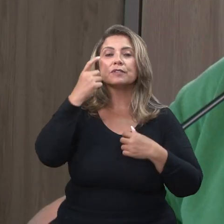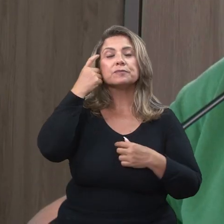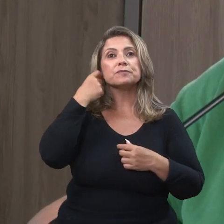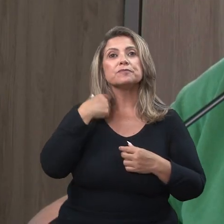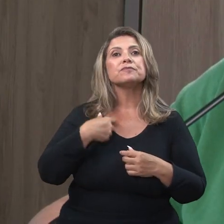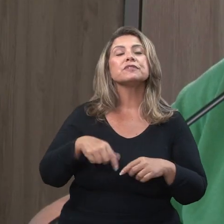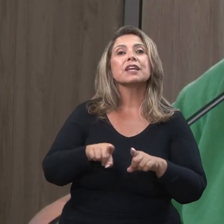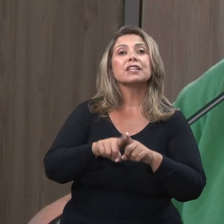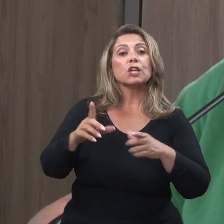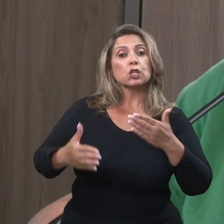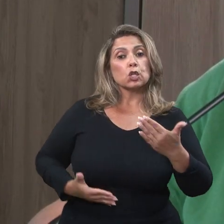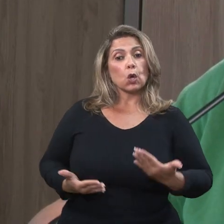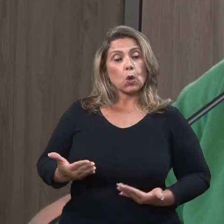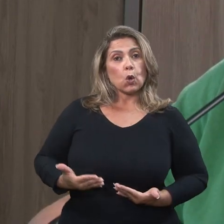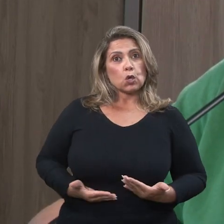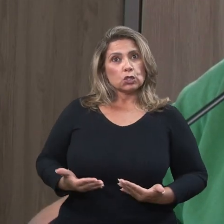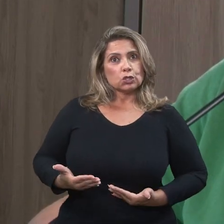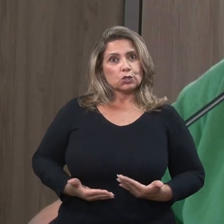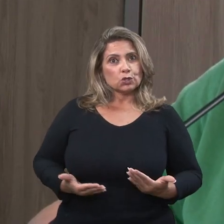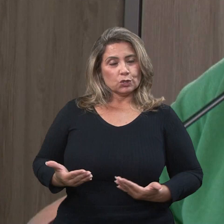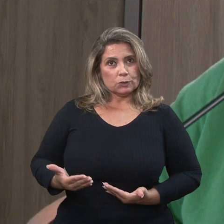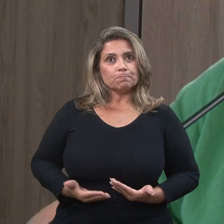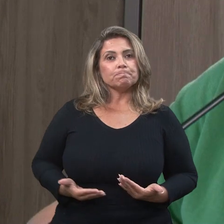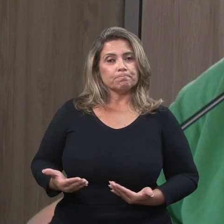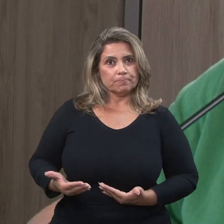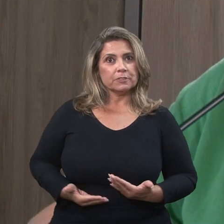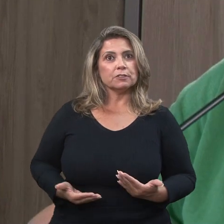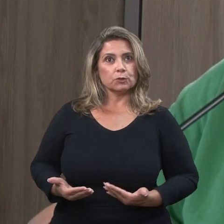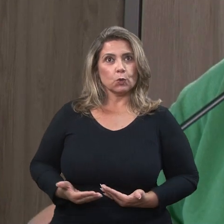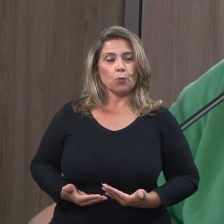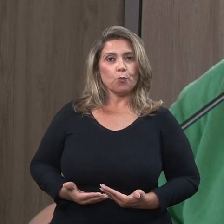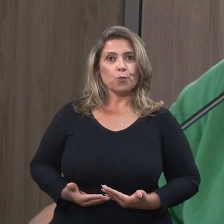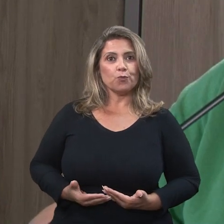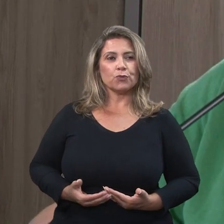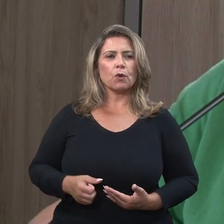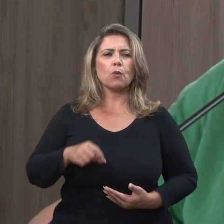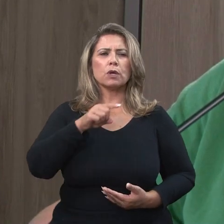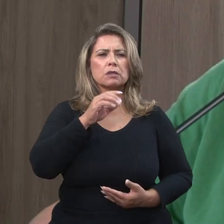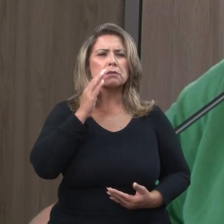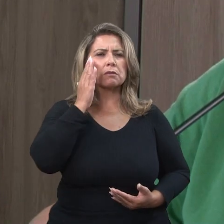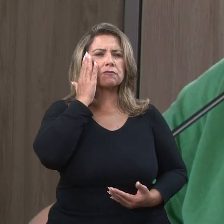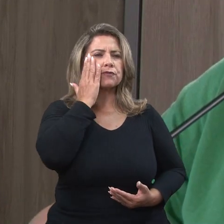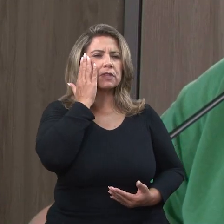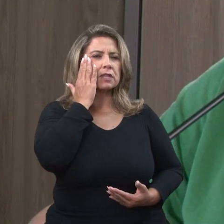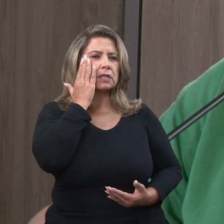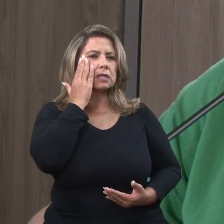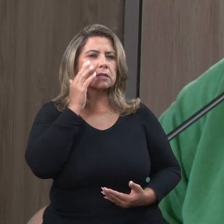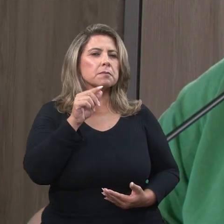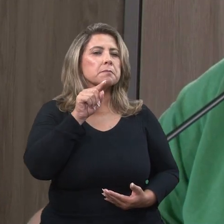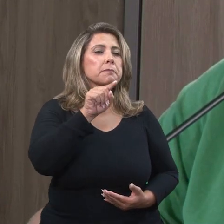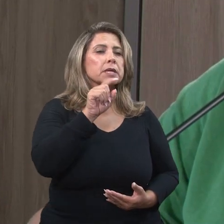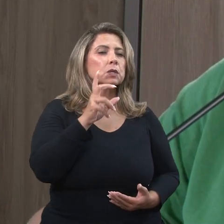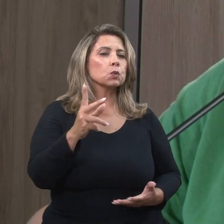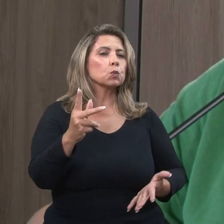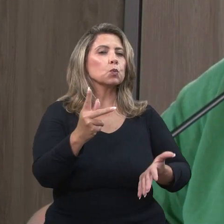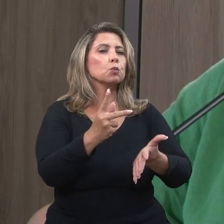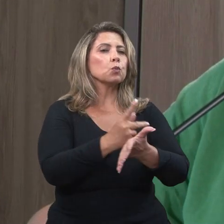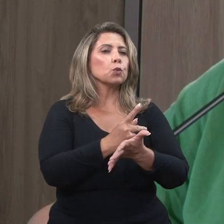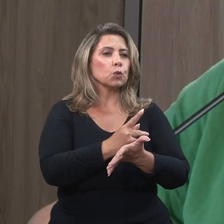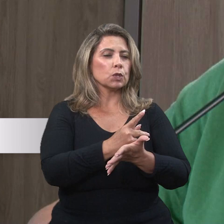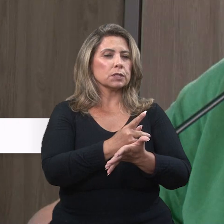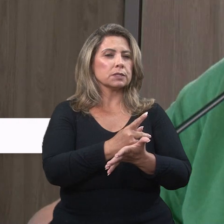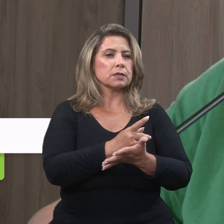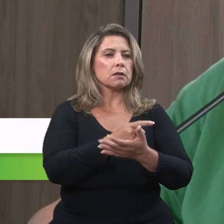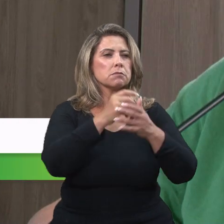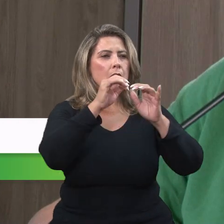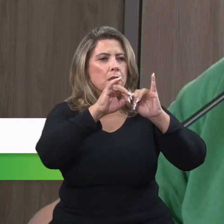que recebe, o servidor público em geral, quando ele toma conhecimento de uma notícia